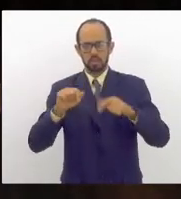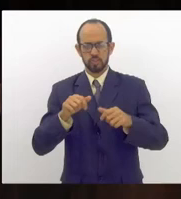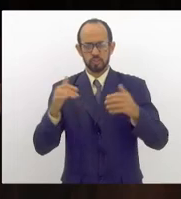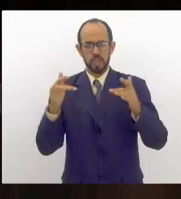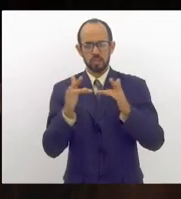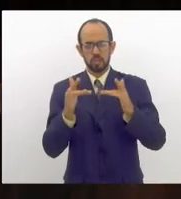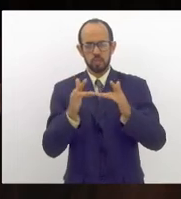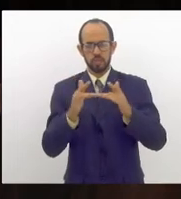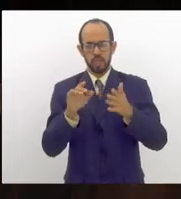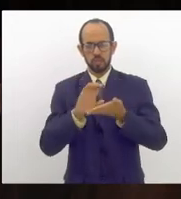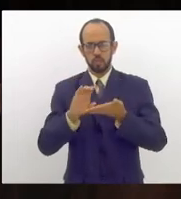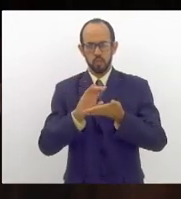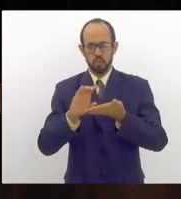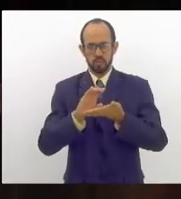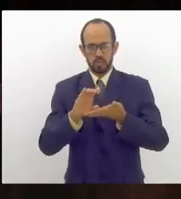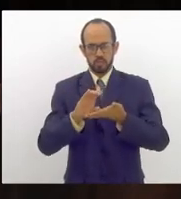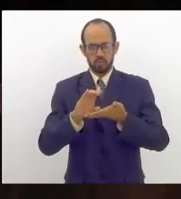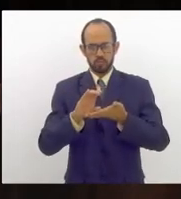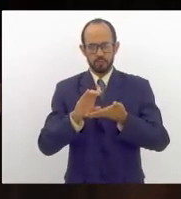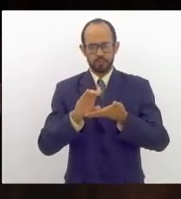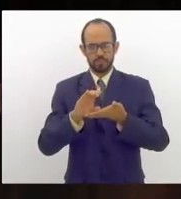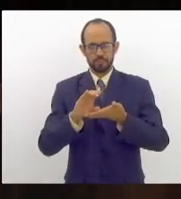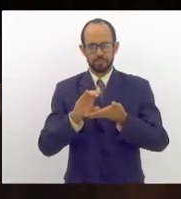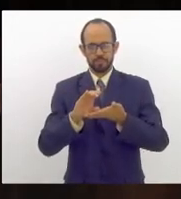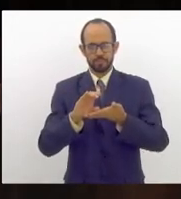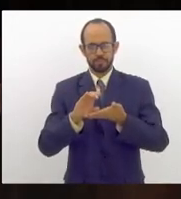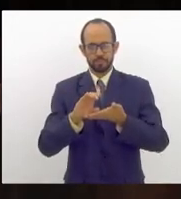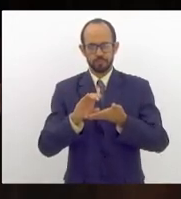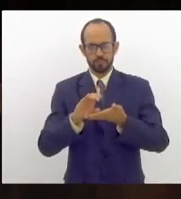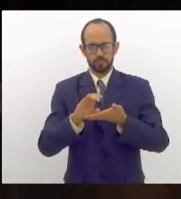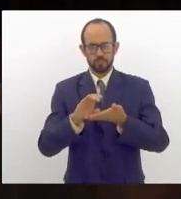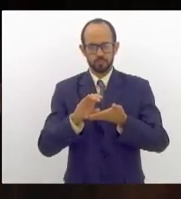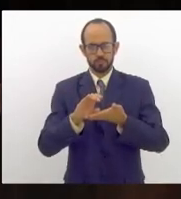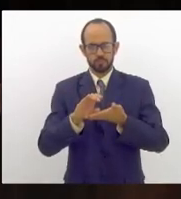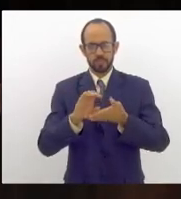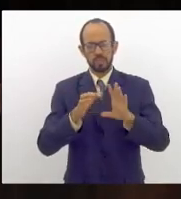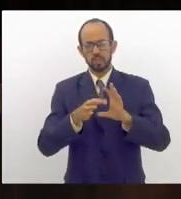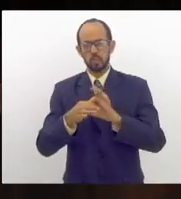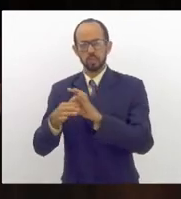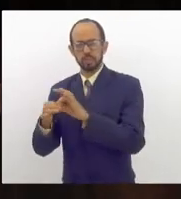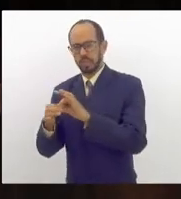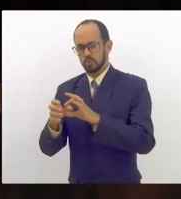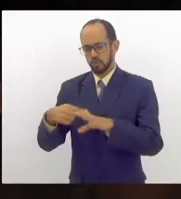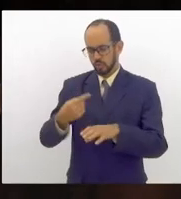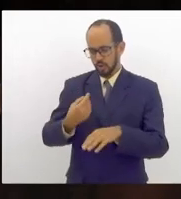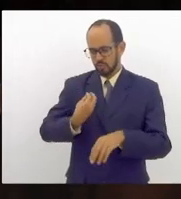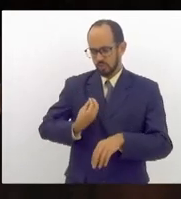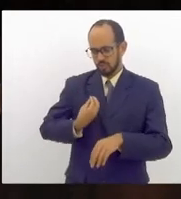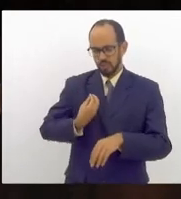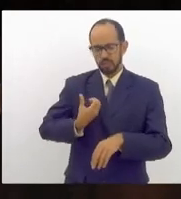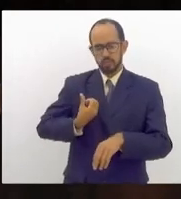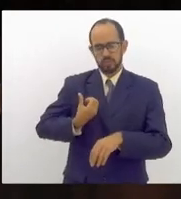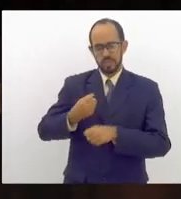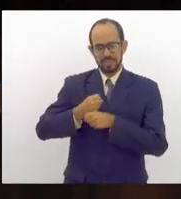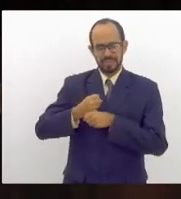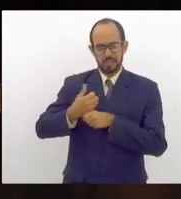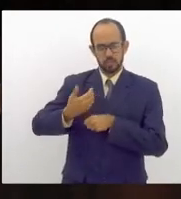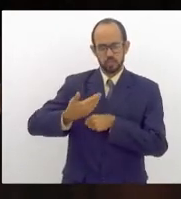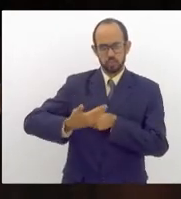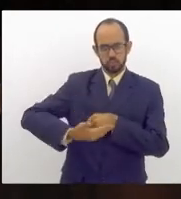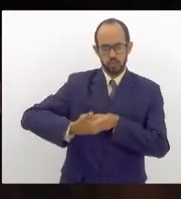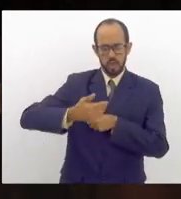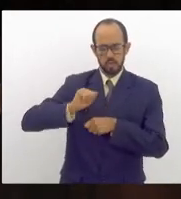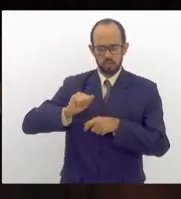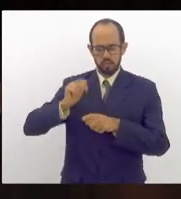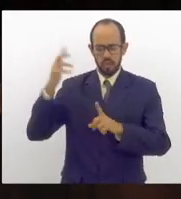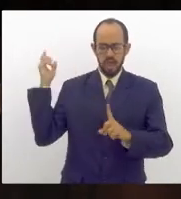com o conselho né dentro desse desse Panorama que nós vivemos né nos últimos seis anos com ataques sucessivos